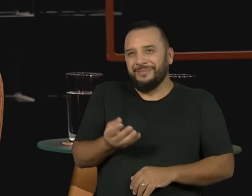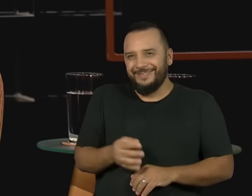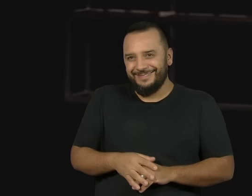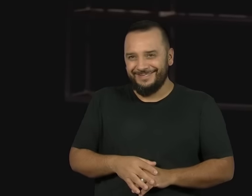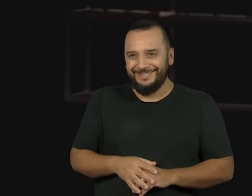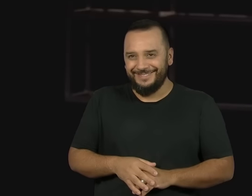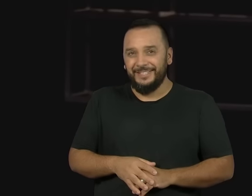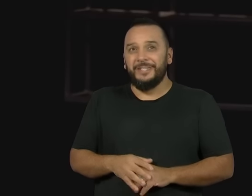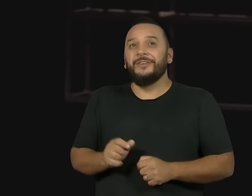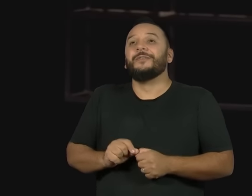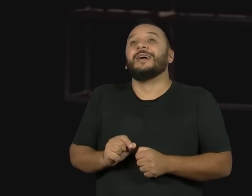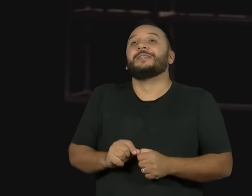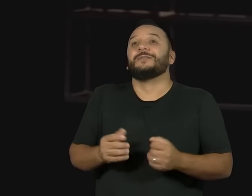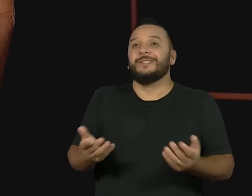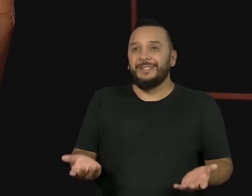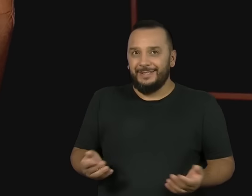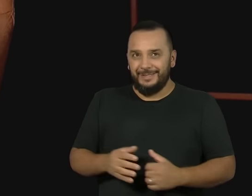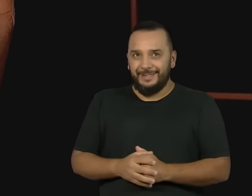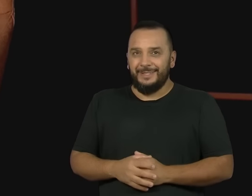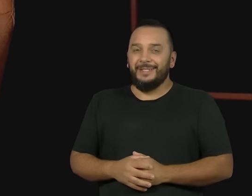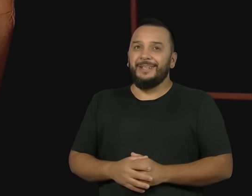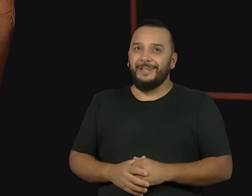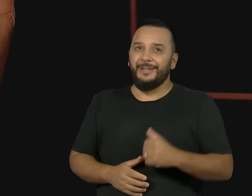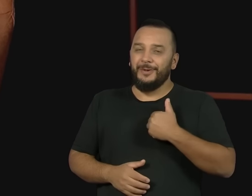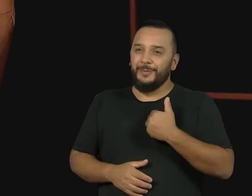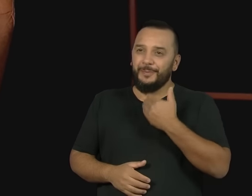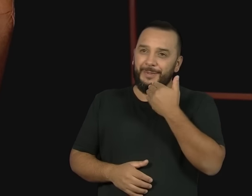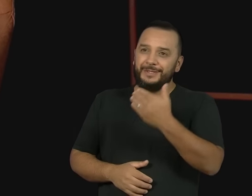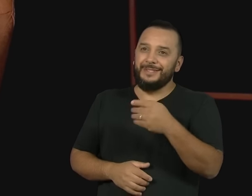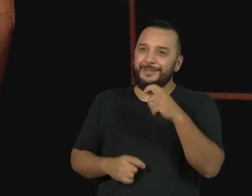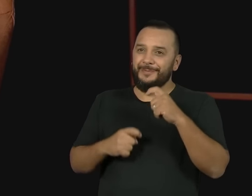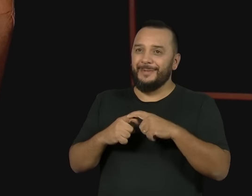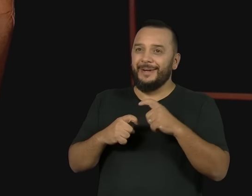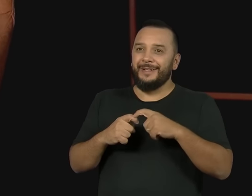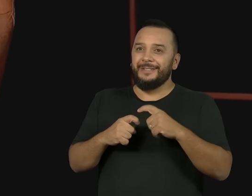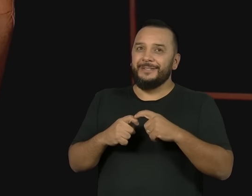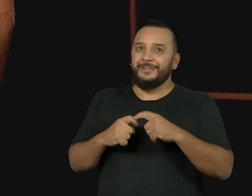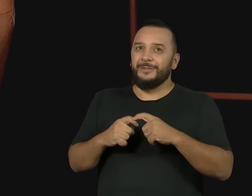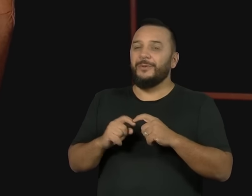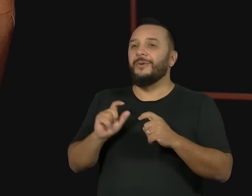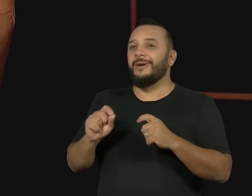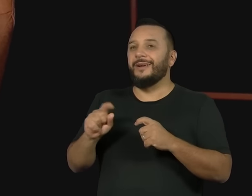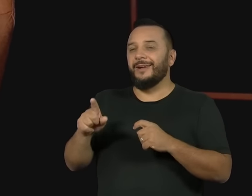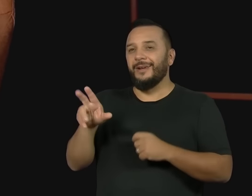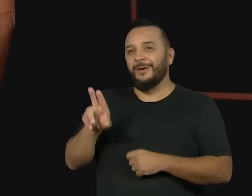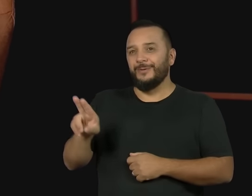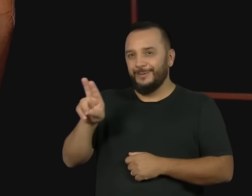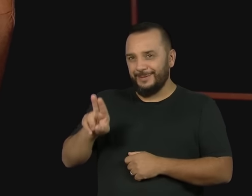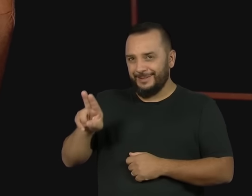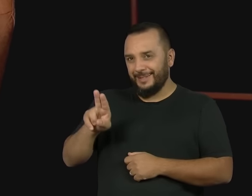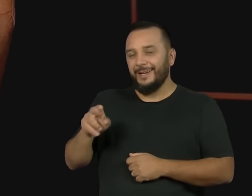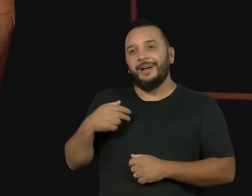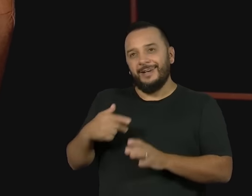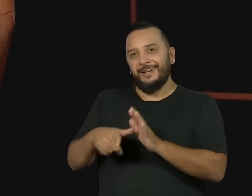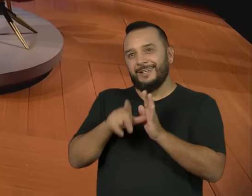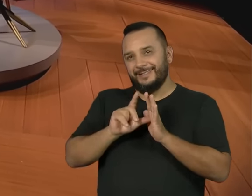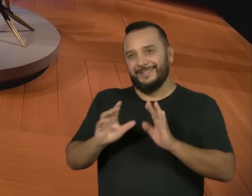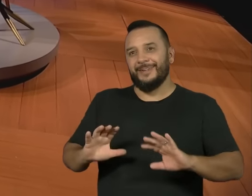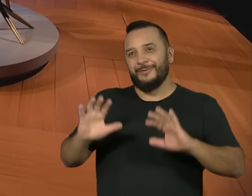O que eu faço? Então, eu pedi para o meu médico o que ela podia usar antes de ir para um